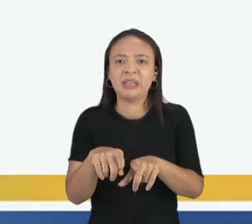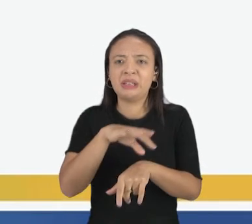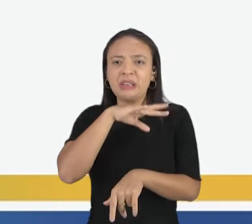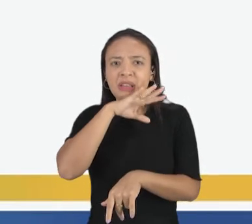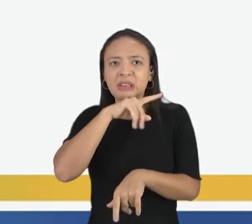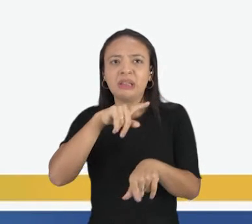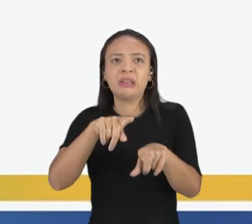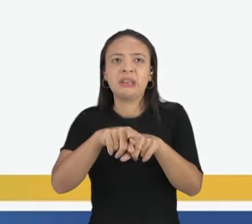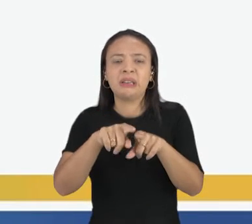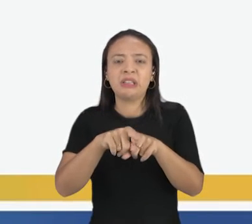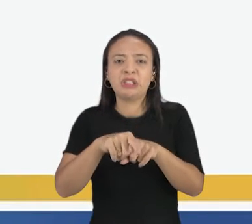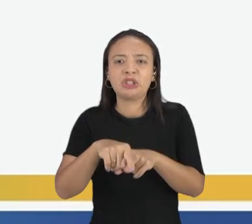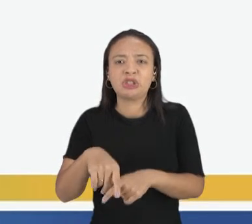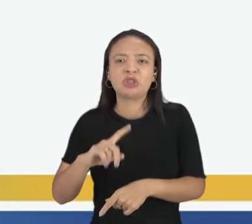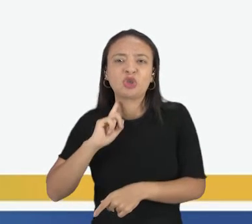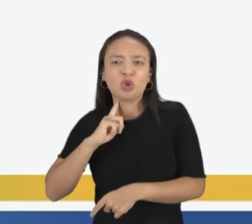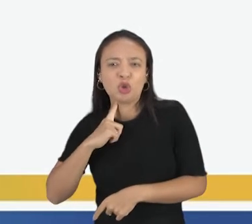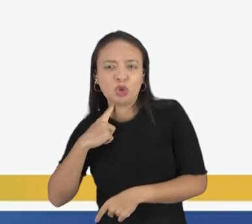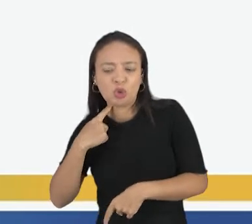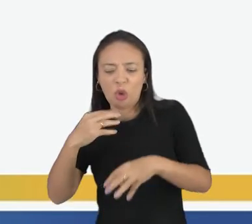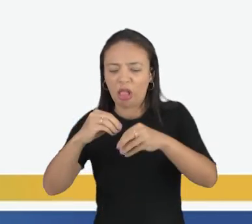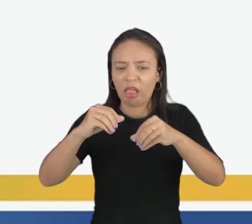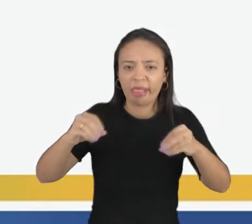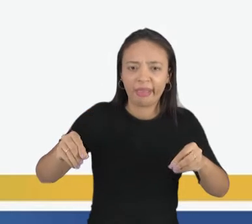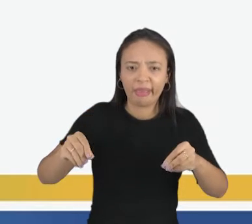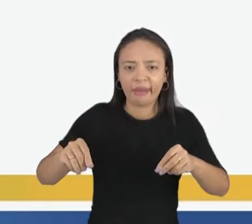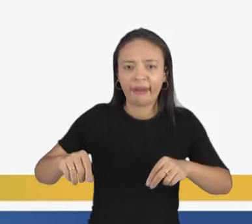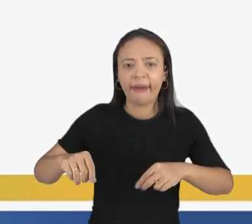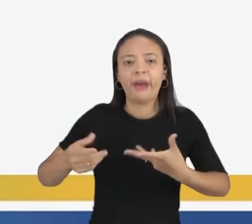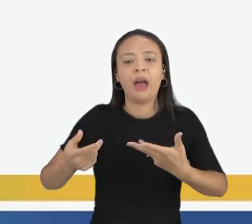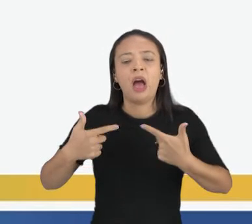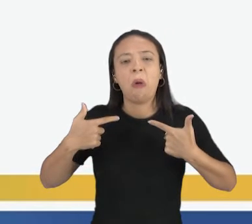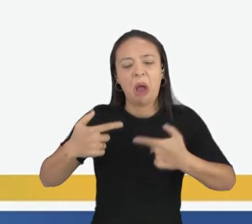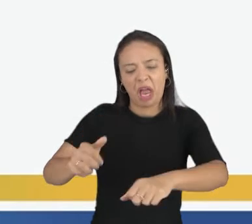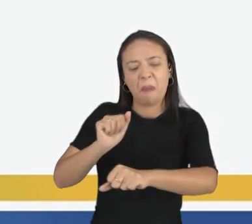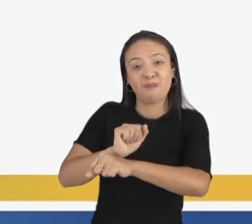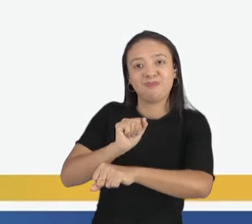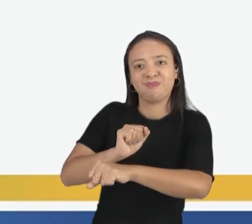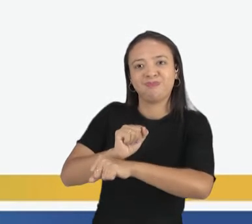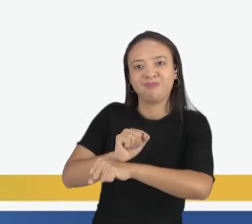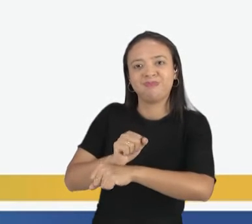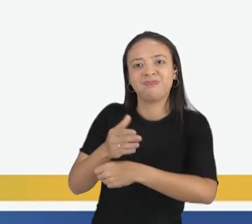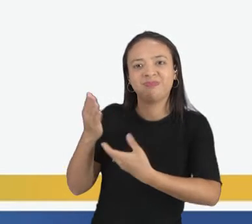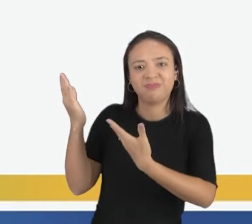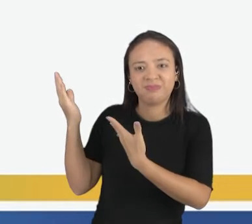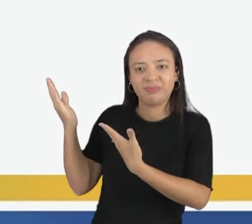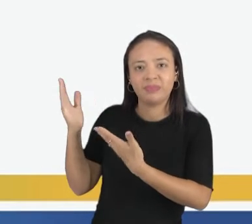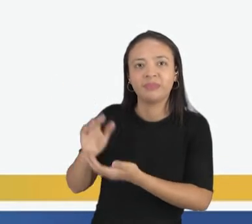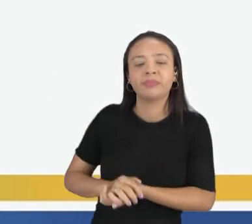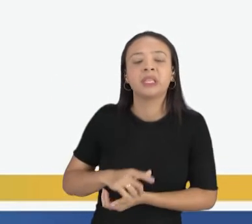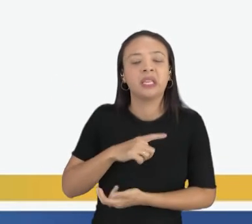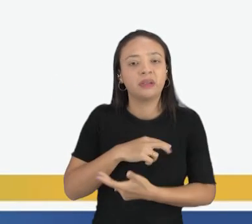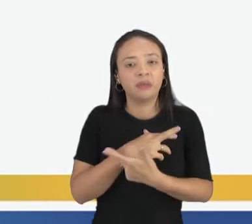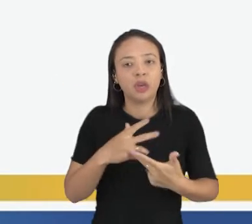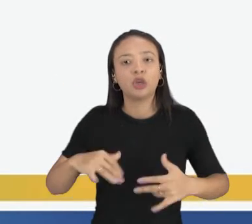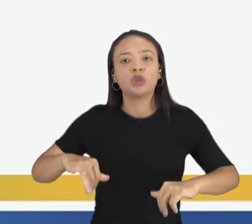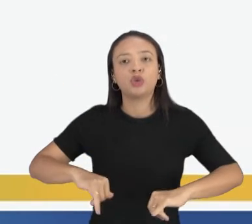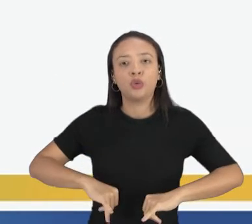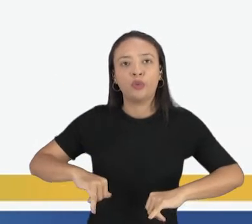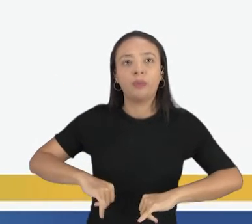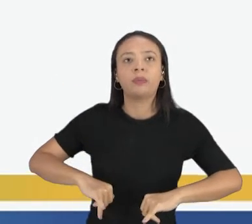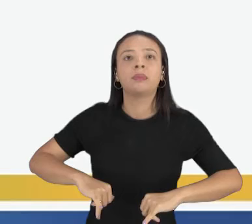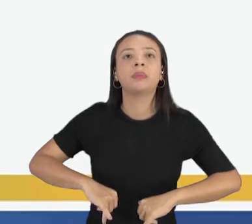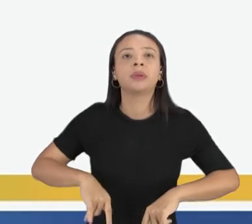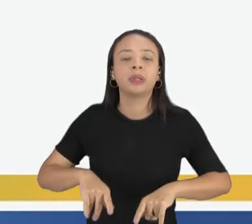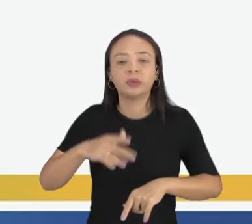com lama. E aí, então a guerra ela não se movimentava, né? Então é uma questão muito cruel. Assim, a gente tem muitos relatos de cartas, né?